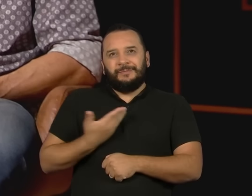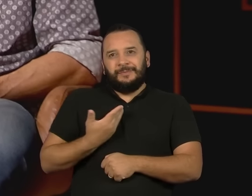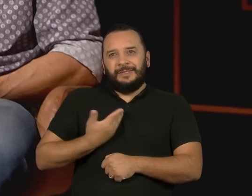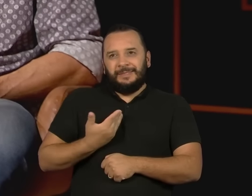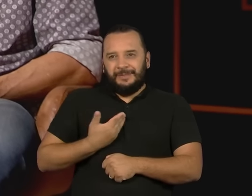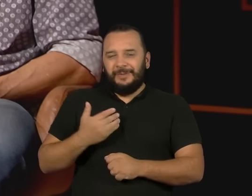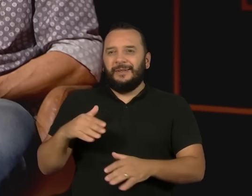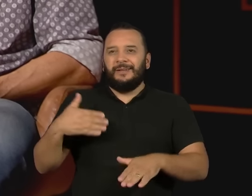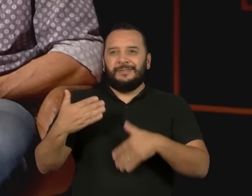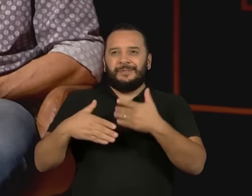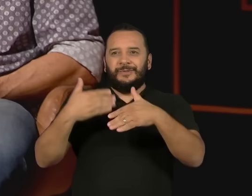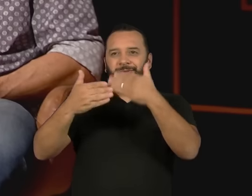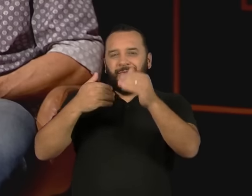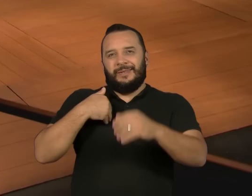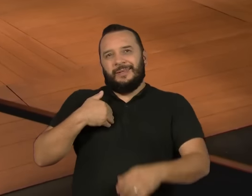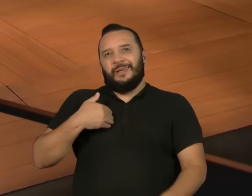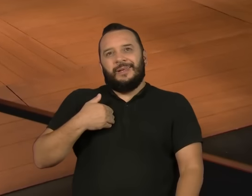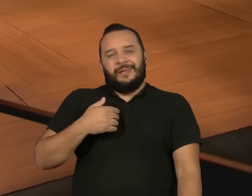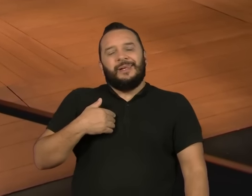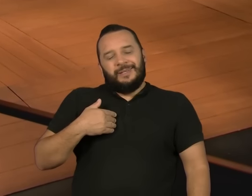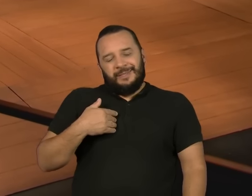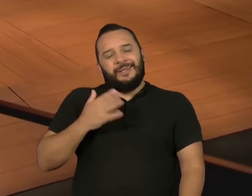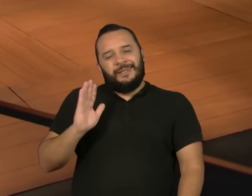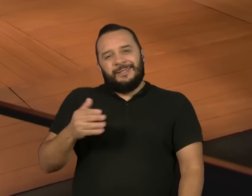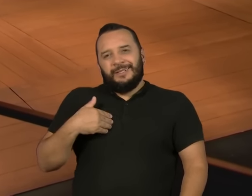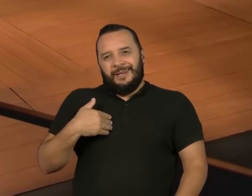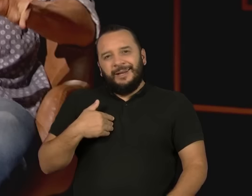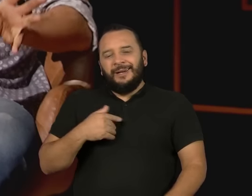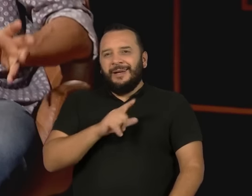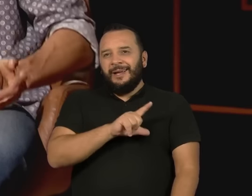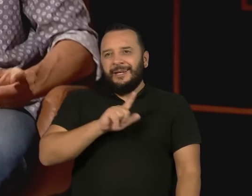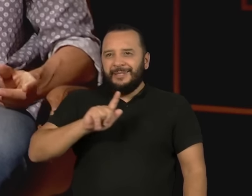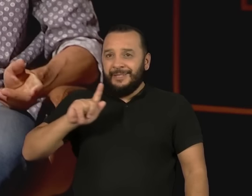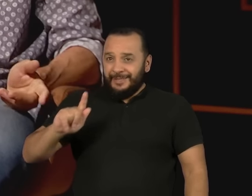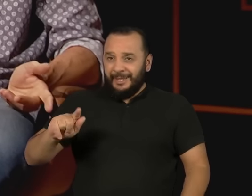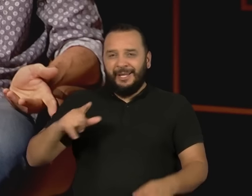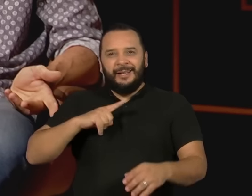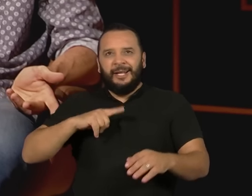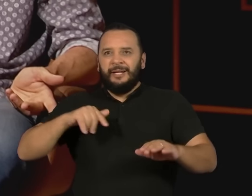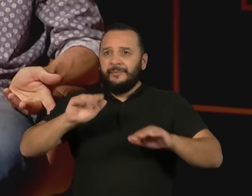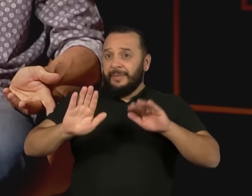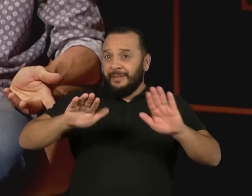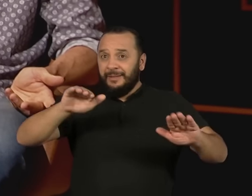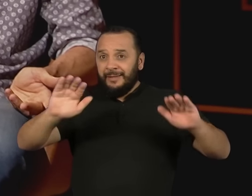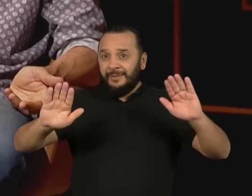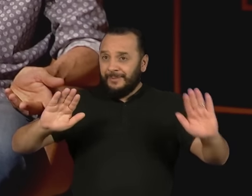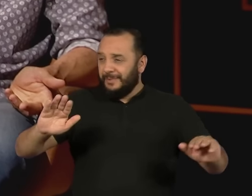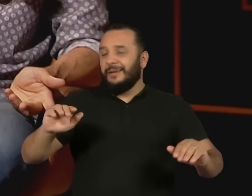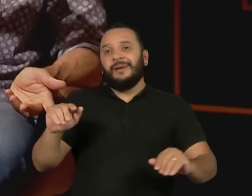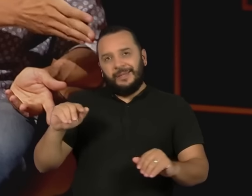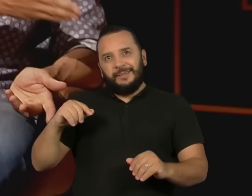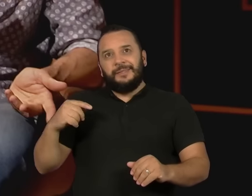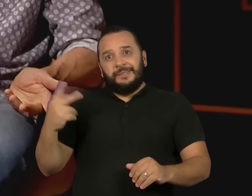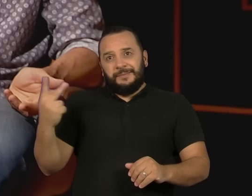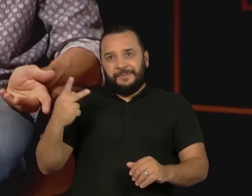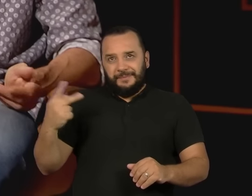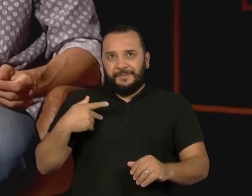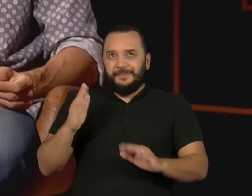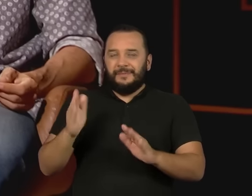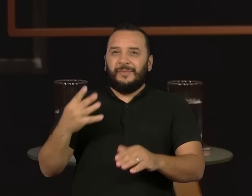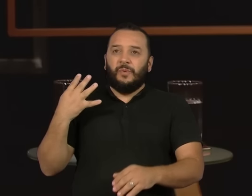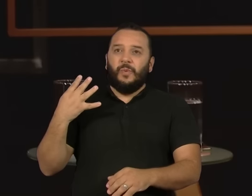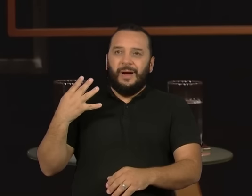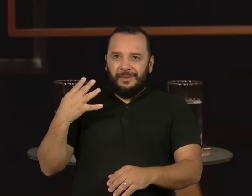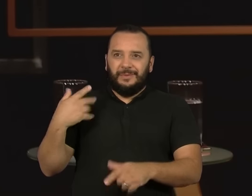quem eu desenvolvi essa linguagem que impressiona quem vê, fala, coisa da mímica e tal, porque a gente já desenvolveu há 4 trabalhos,